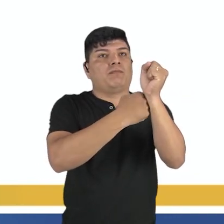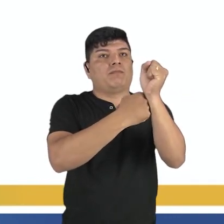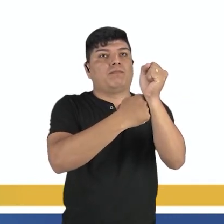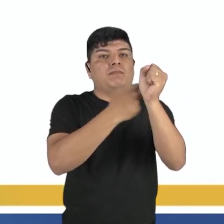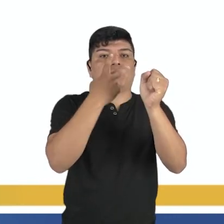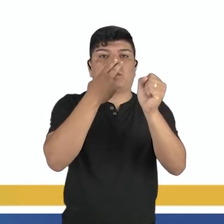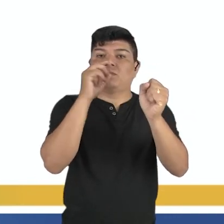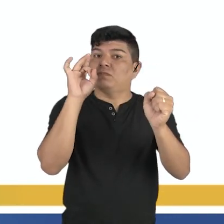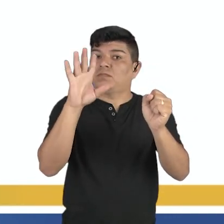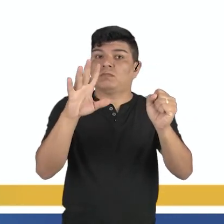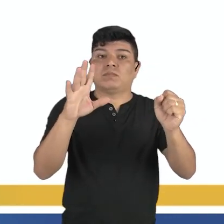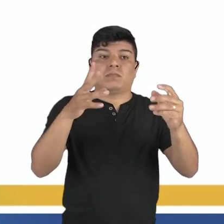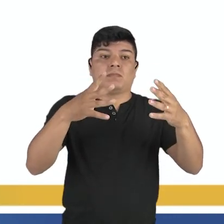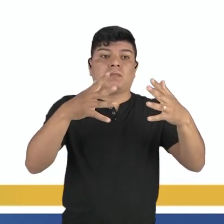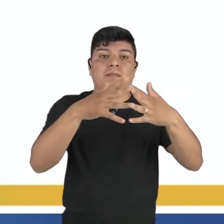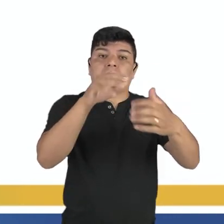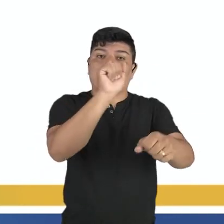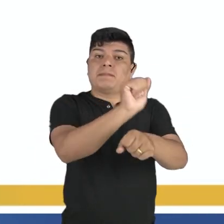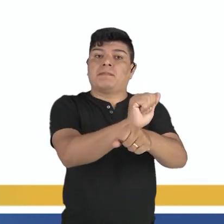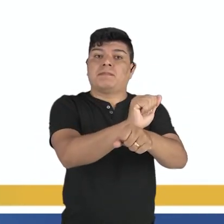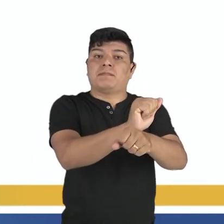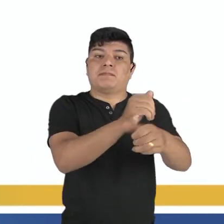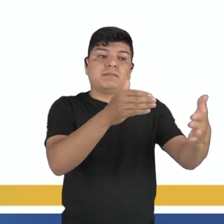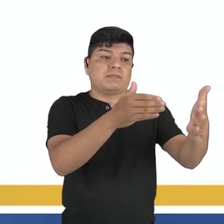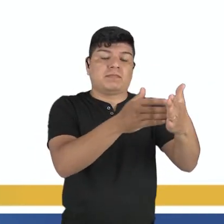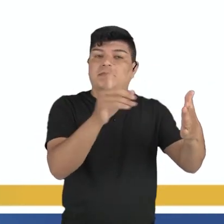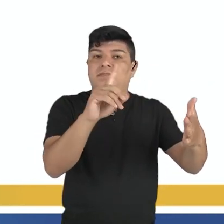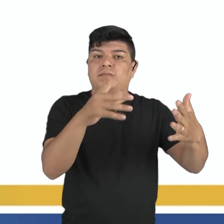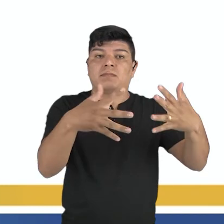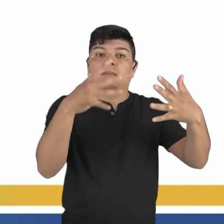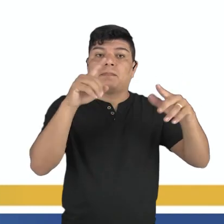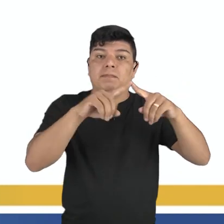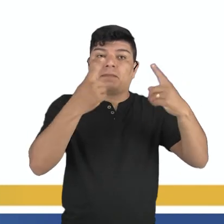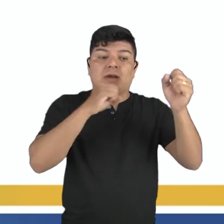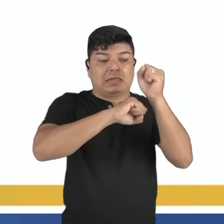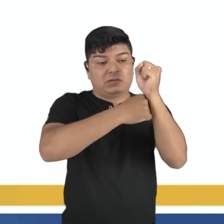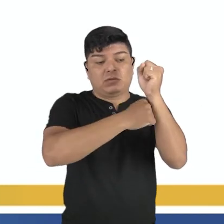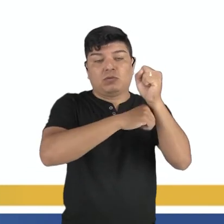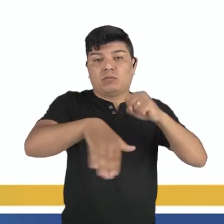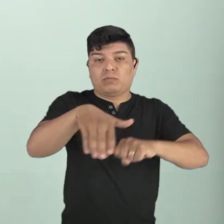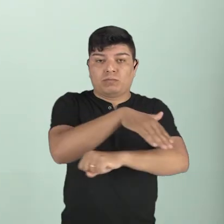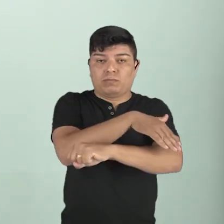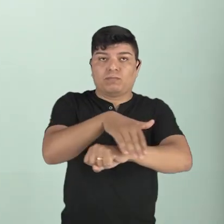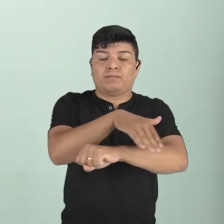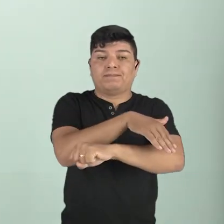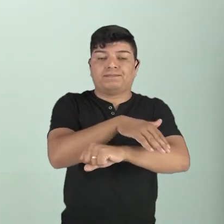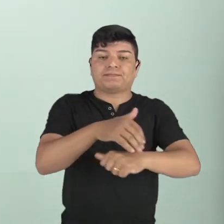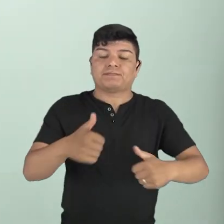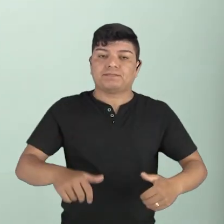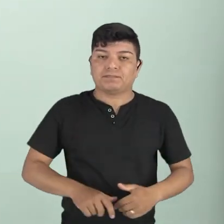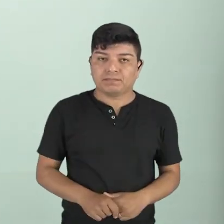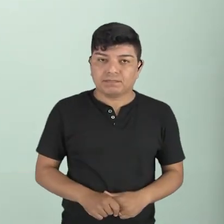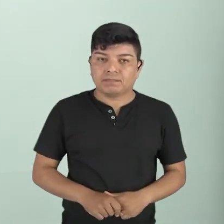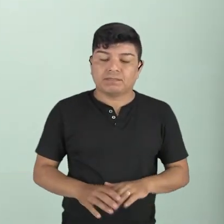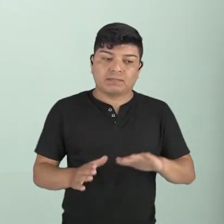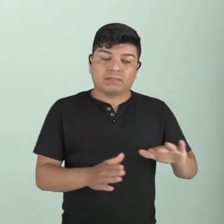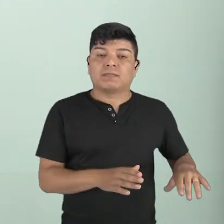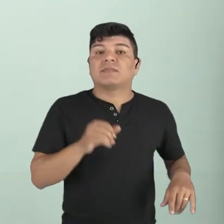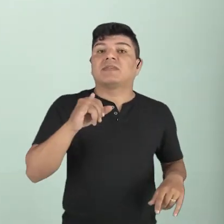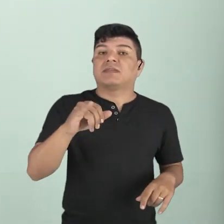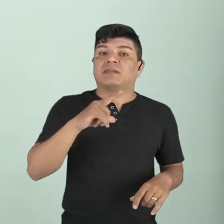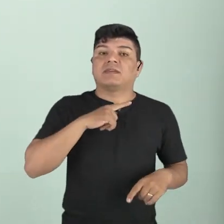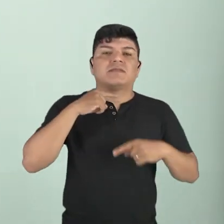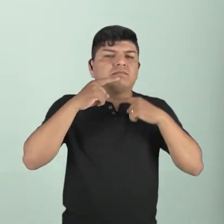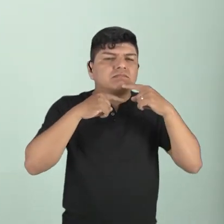estar estacionado não interfere, a questão é o bloqueio das estradas, beleza? E aí, se você tiver dúvidas, não deu tempo